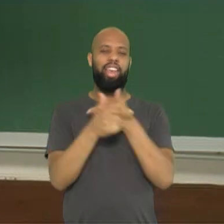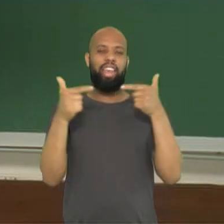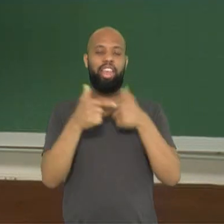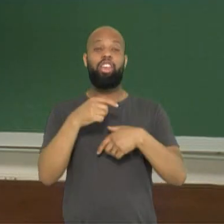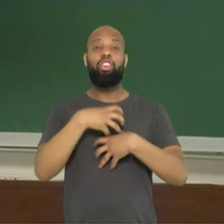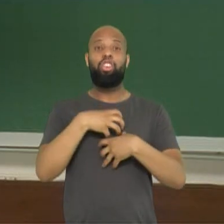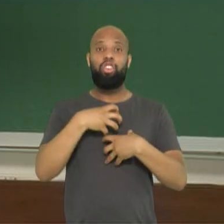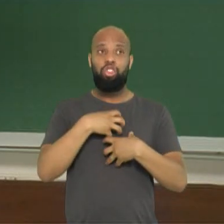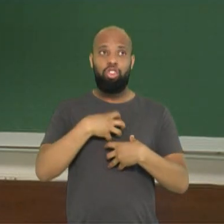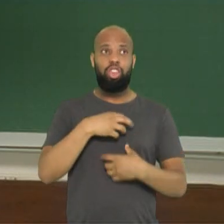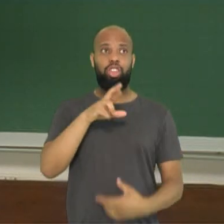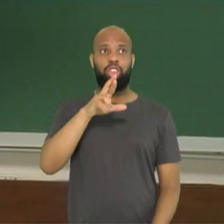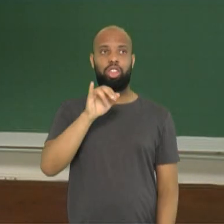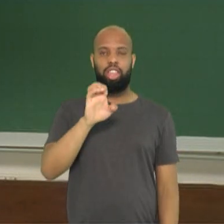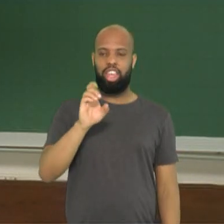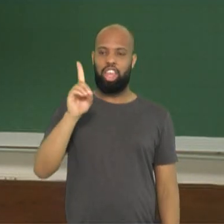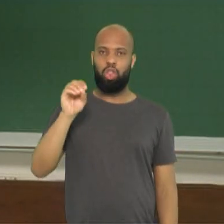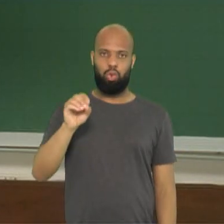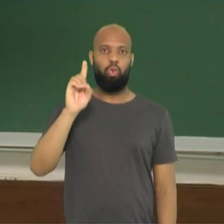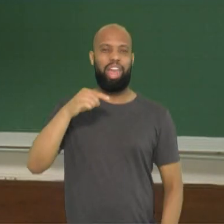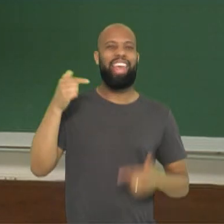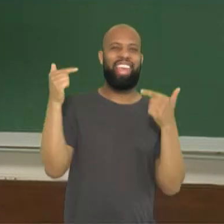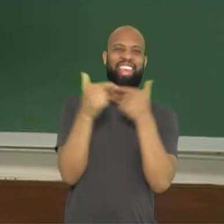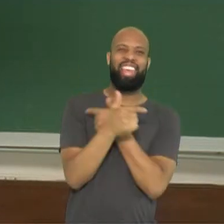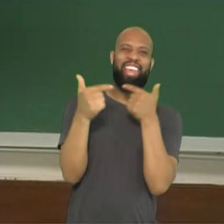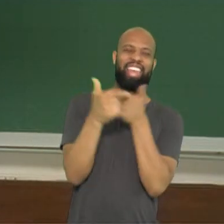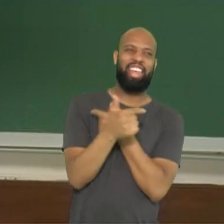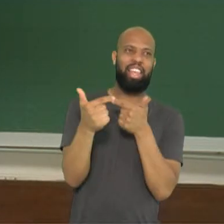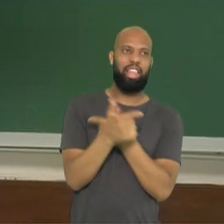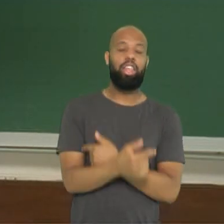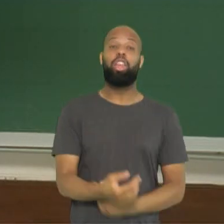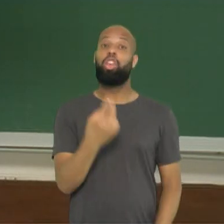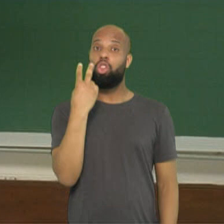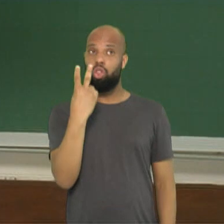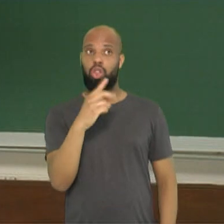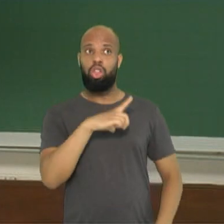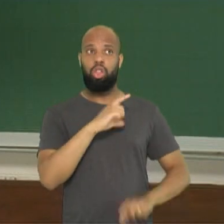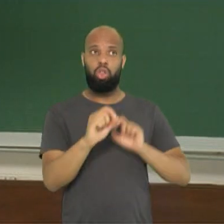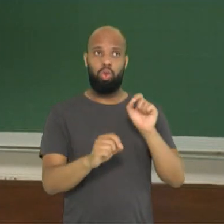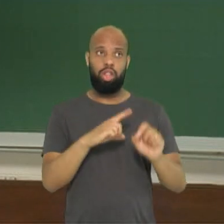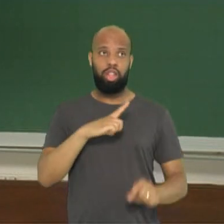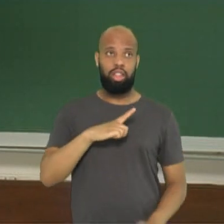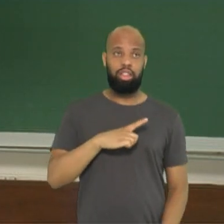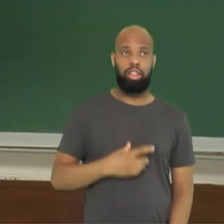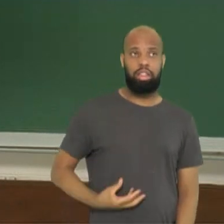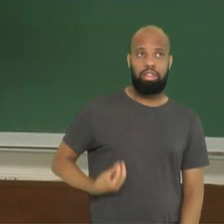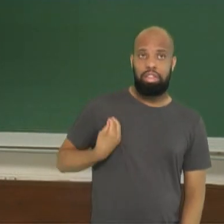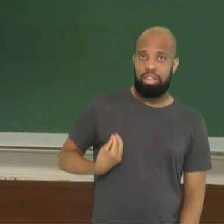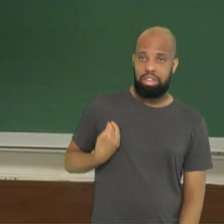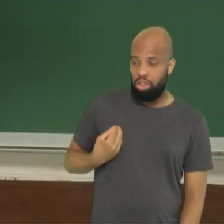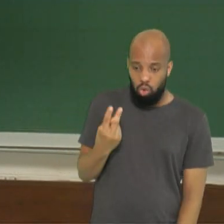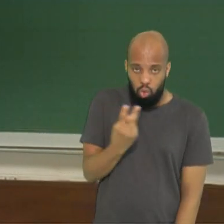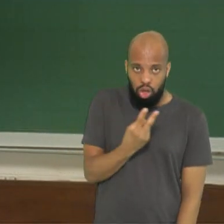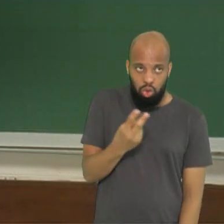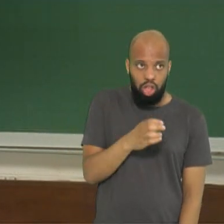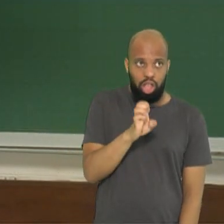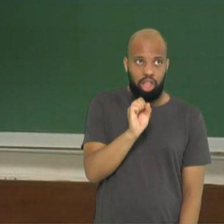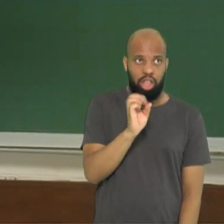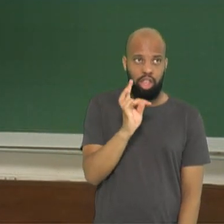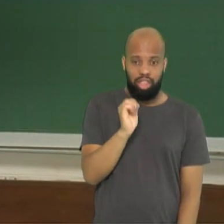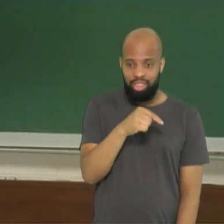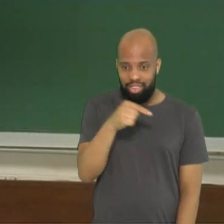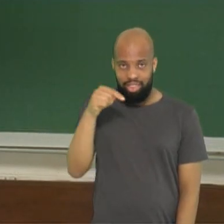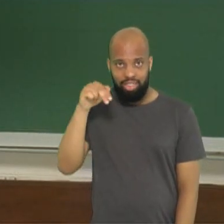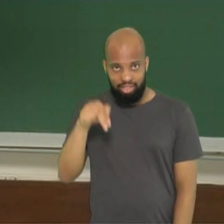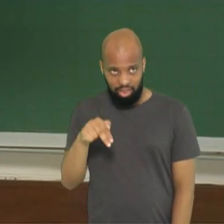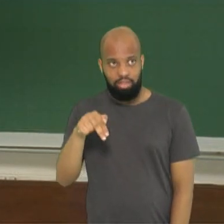no gerúndio, riendo. E 2 completa com estar mais gerúndio. Ana e Laura estão yendo. Havia